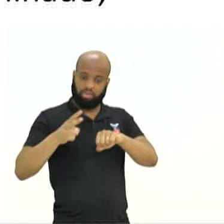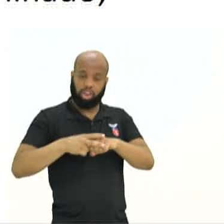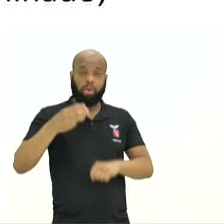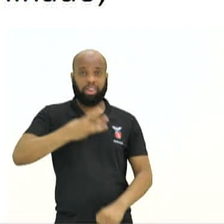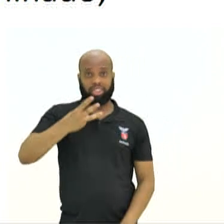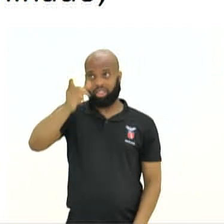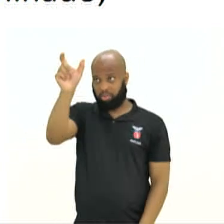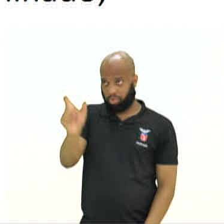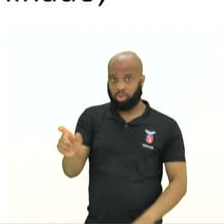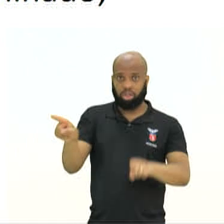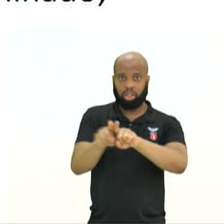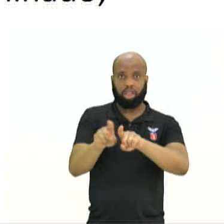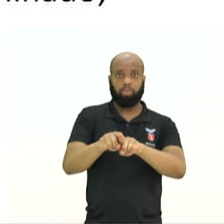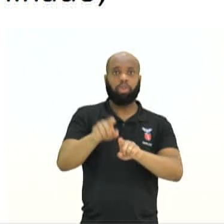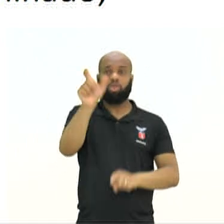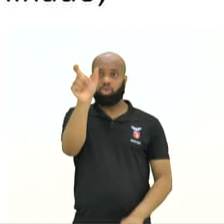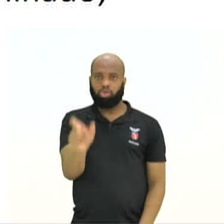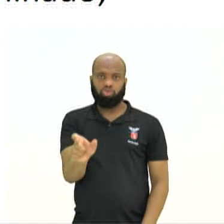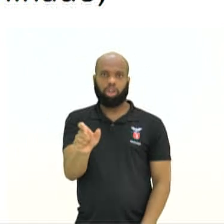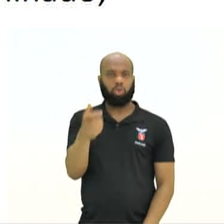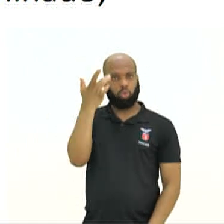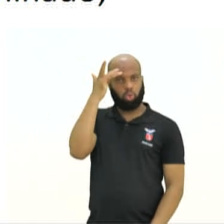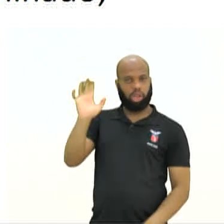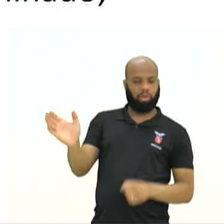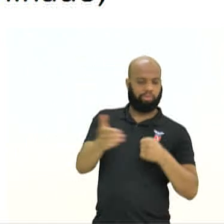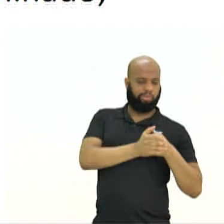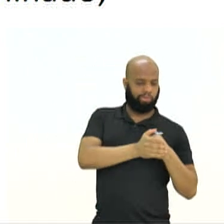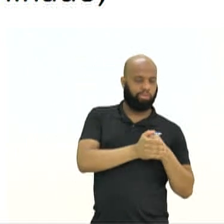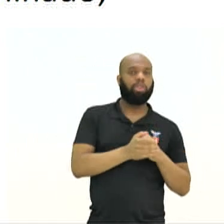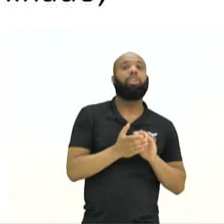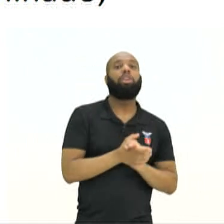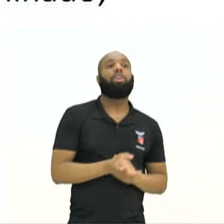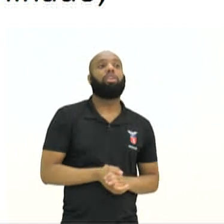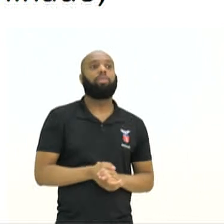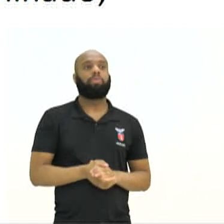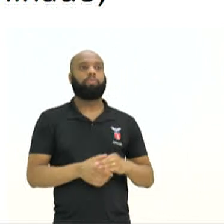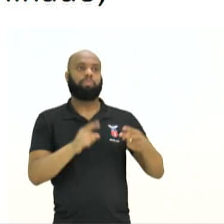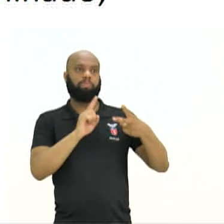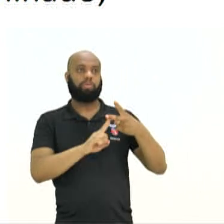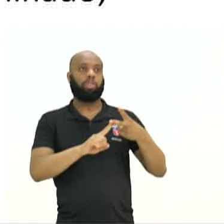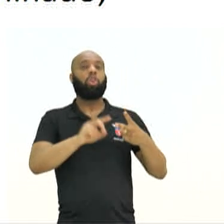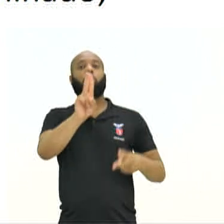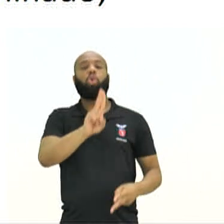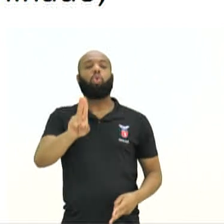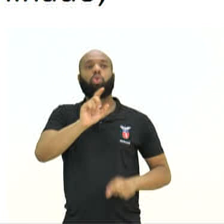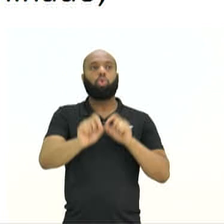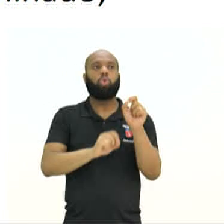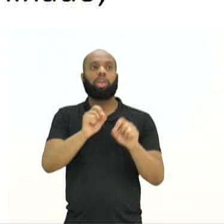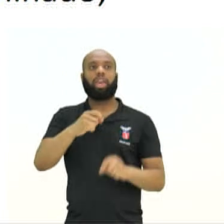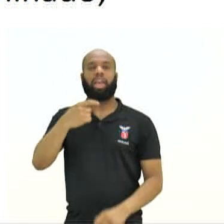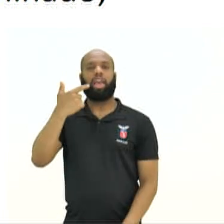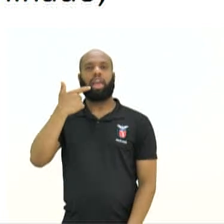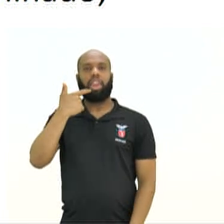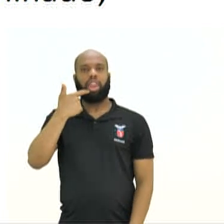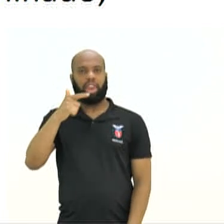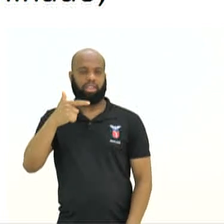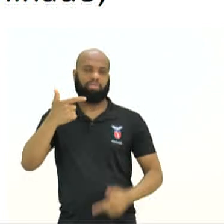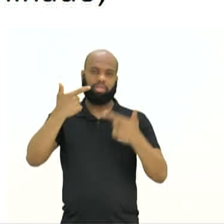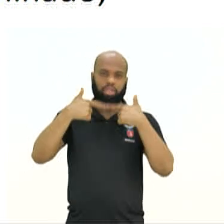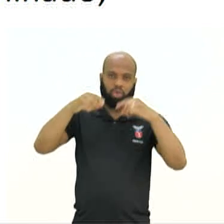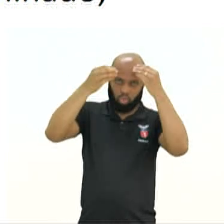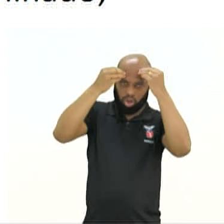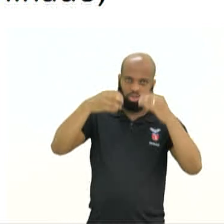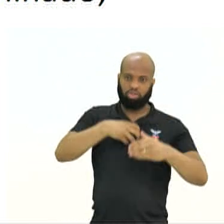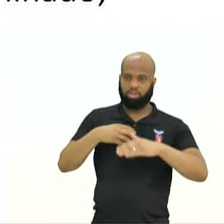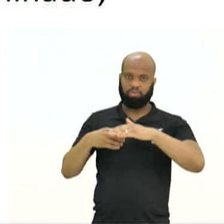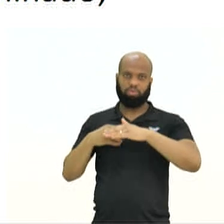terceira pessoa e sujeito indeterminado. A autora utiliza uma linguagem coloquial, misturando primeira e terceira